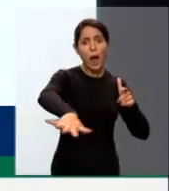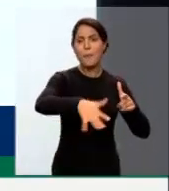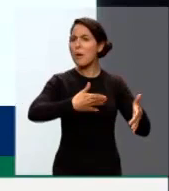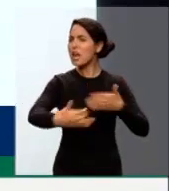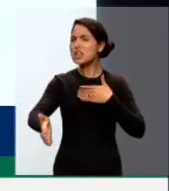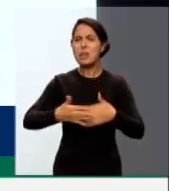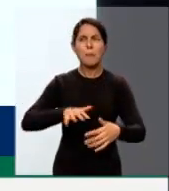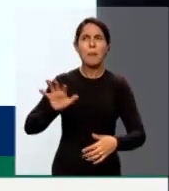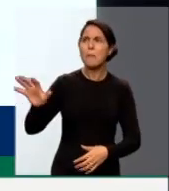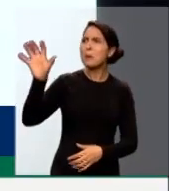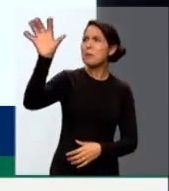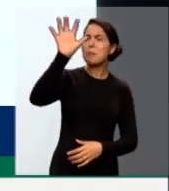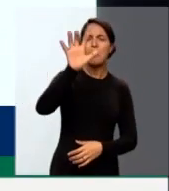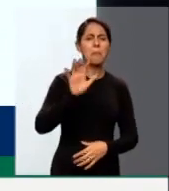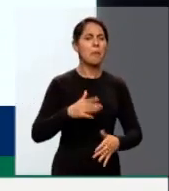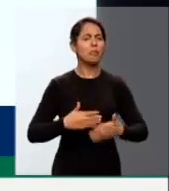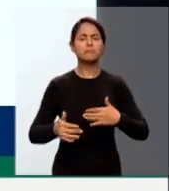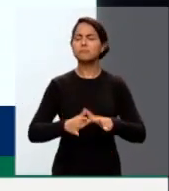E quando a gente,